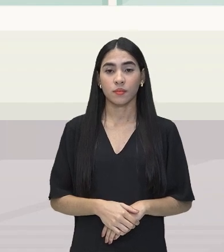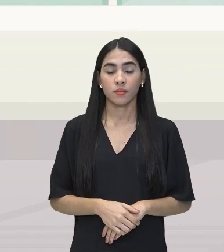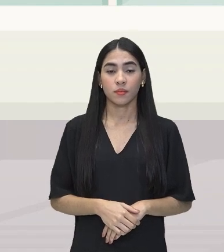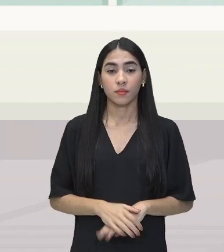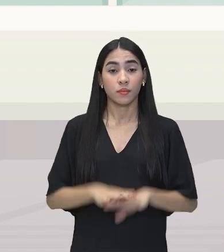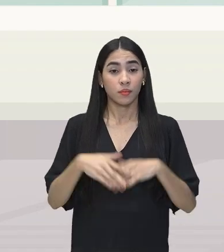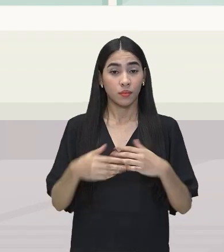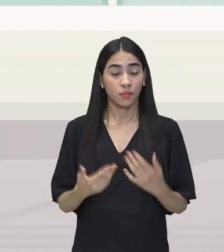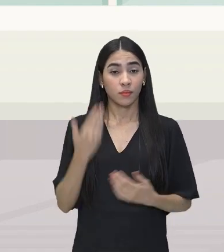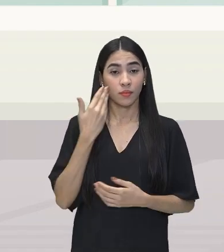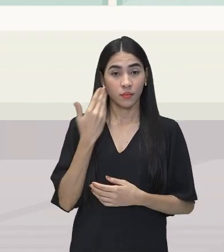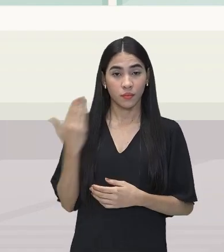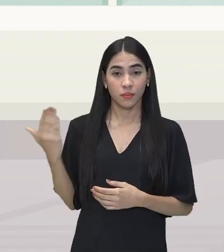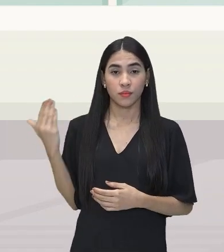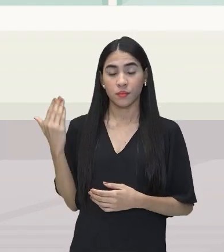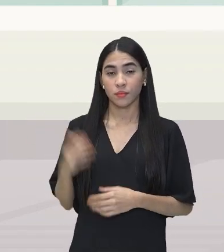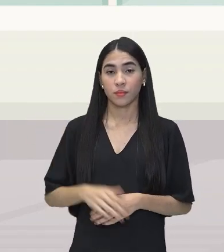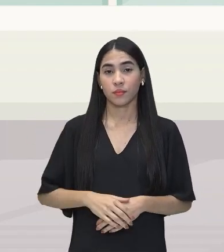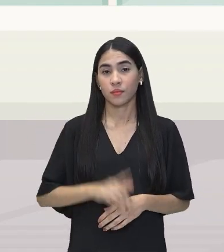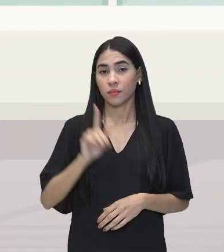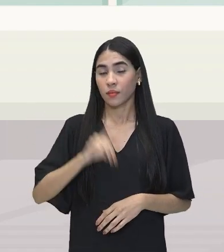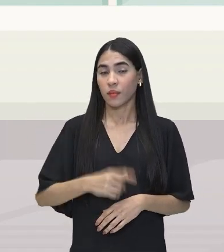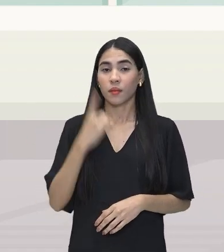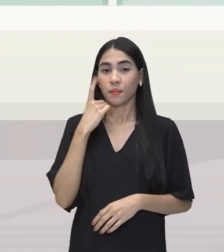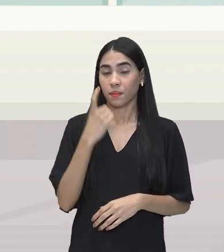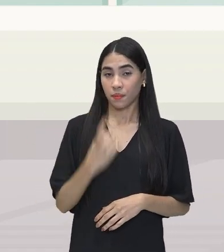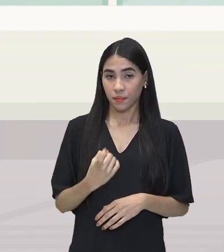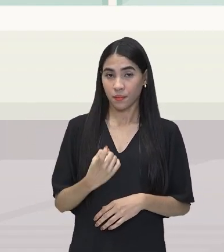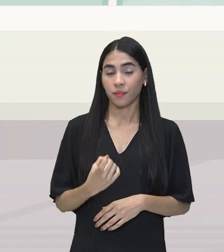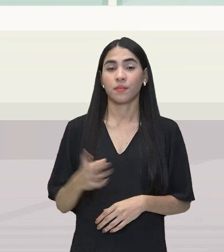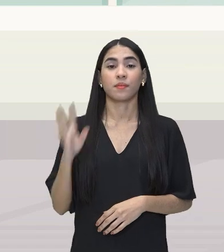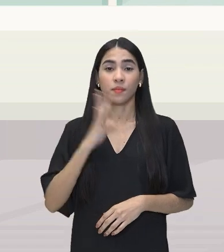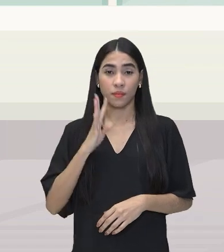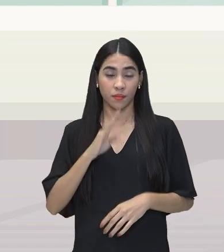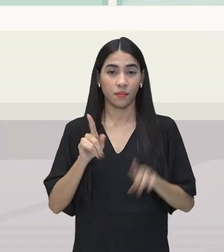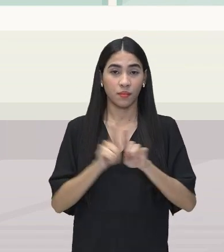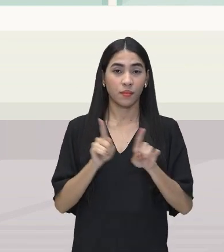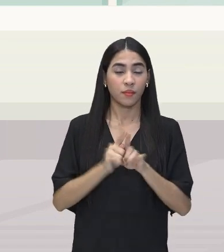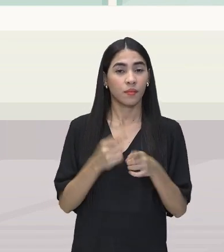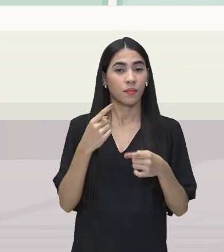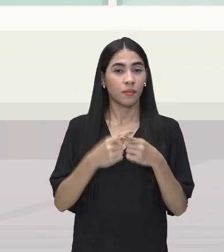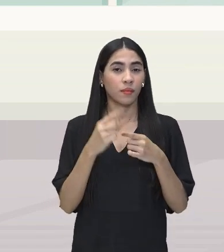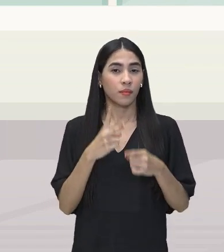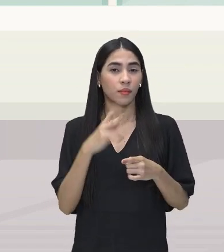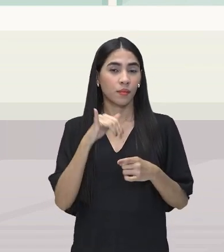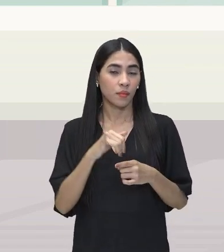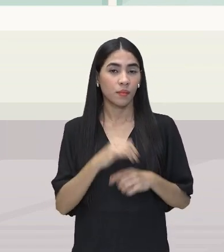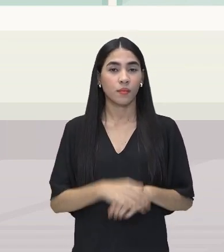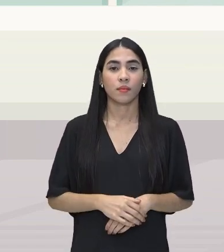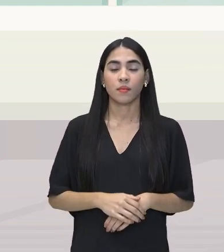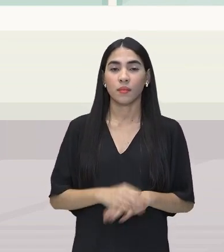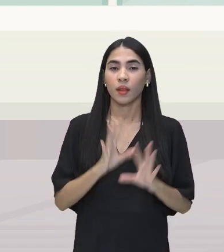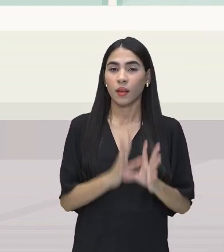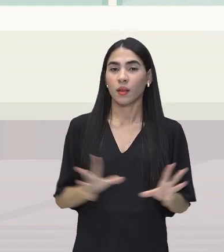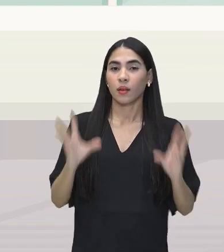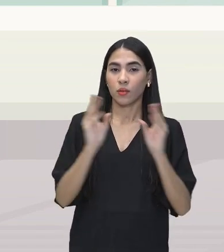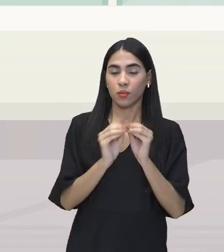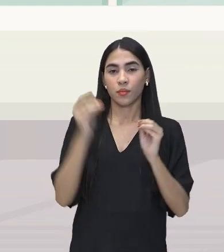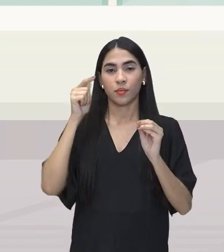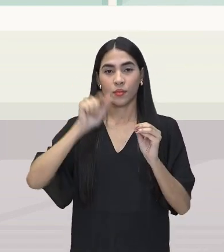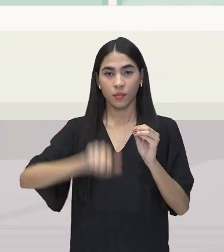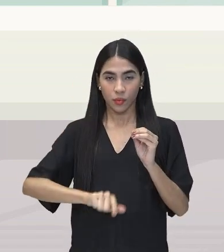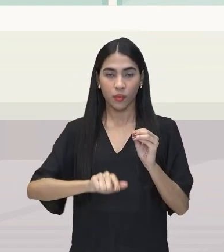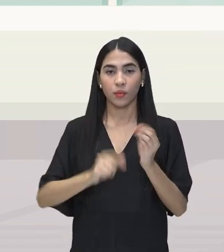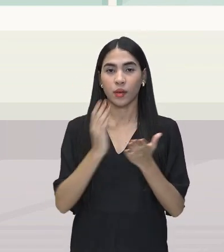O mural do conhecimento, ele é bem interessante, bem legal, porque ele vai trazer